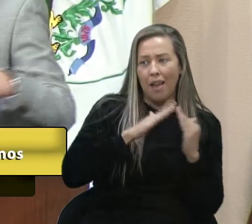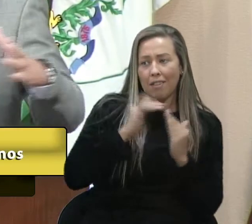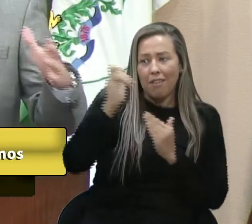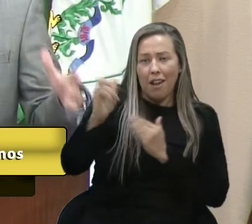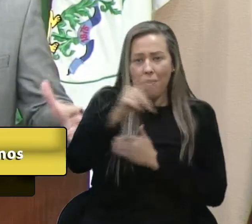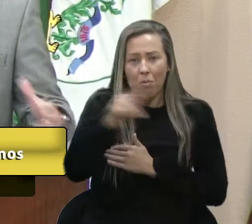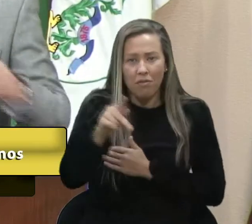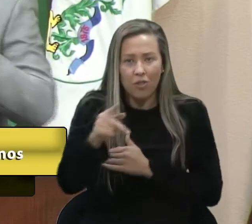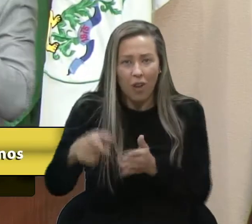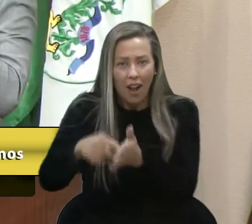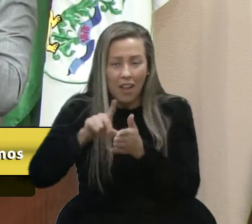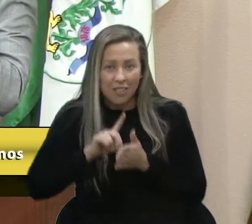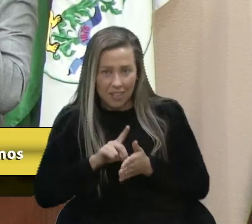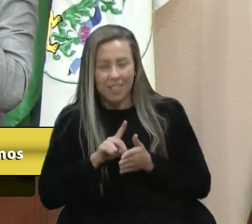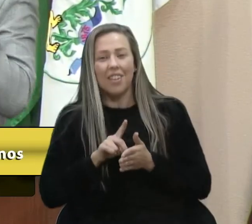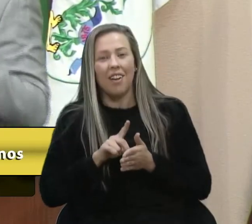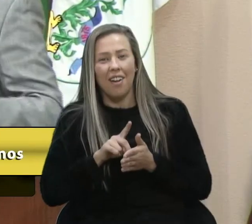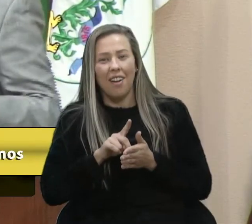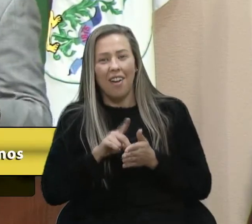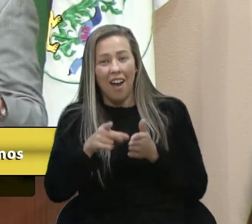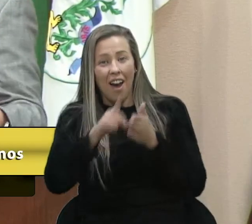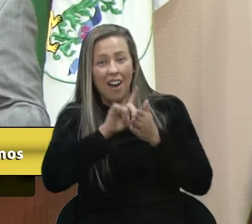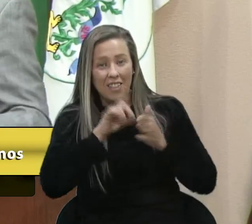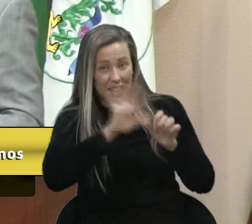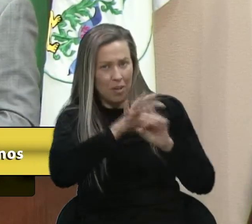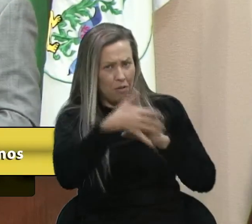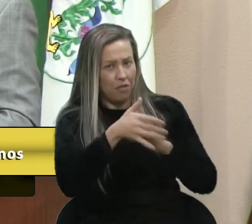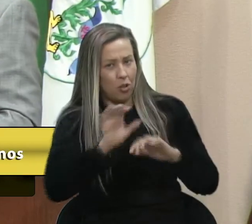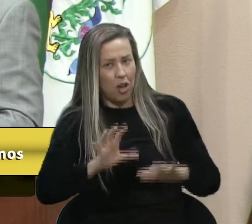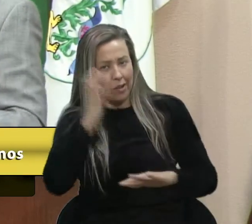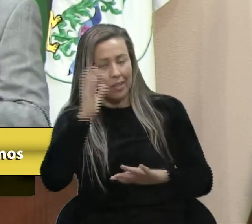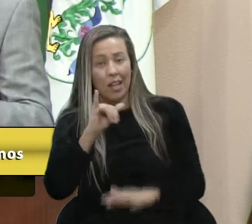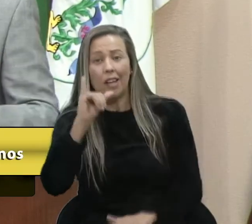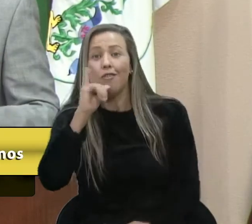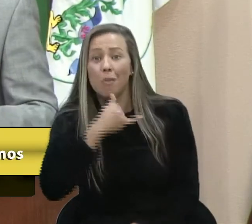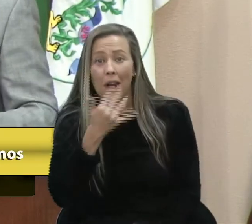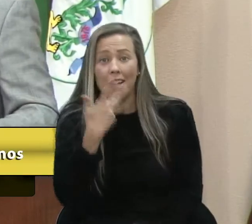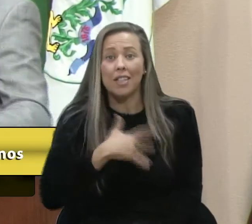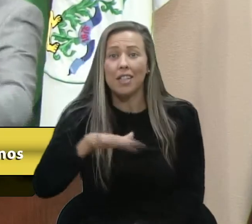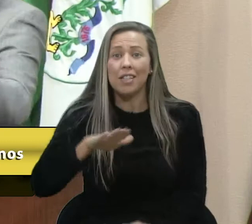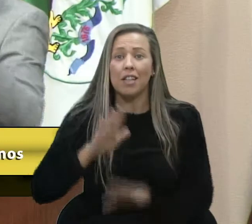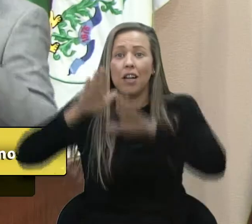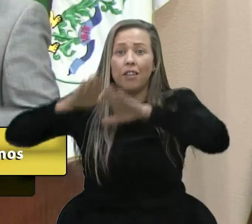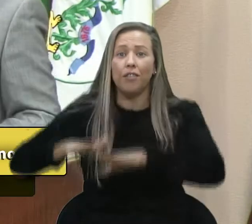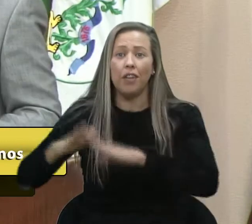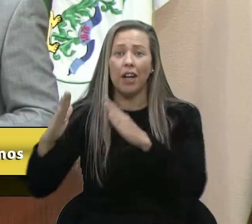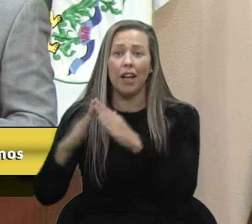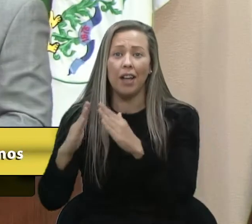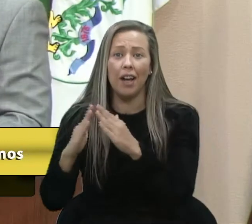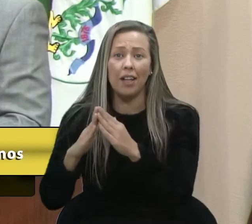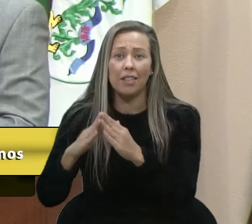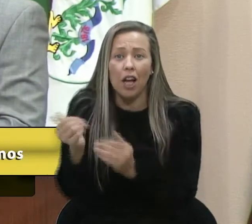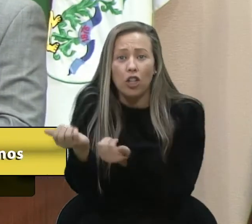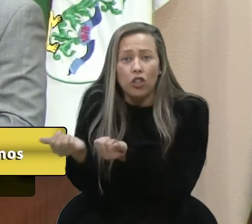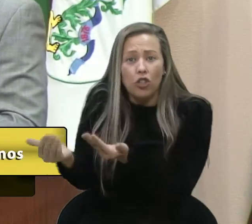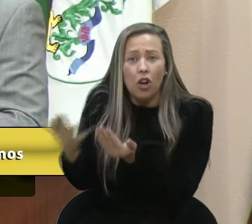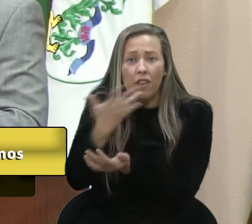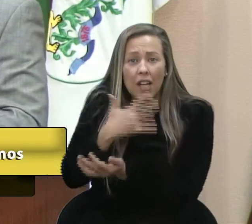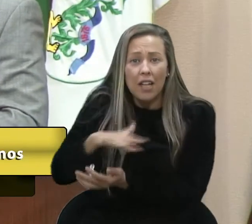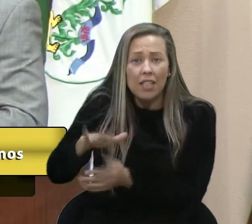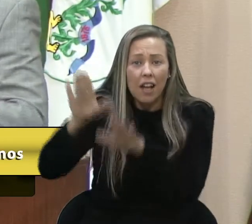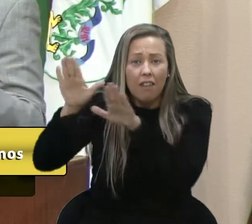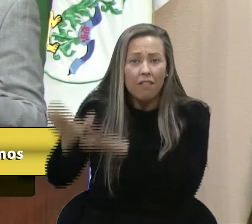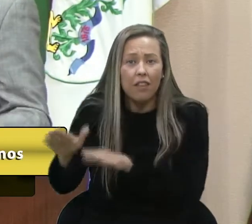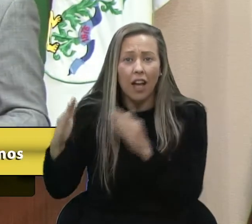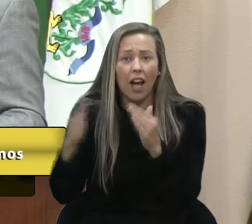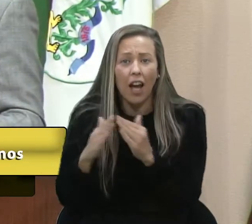depois, diante da situação da pandemia, a qual, infelizmente, estas crianças e adolescentes não puderam ter o acesso